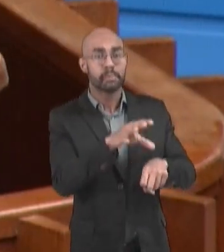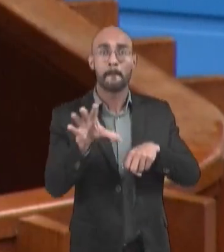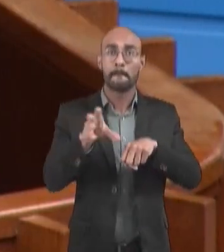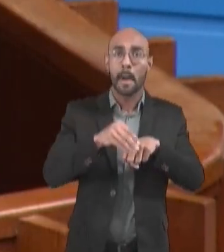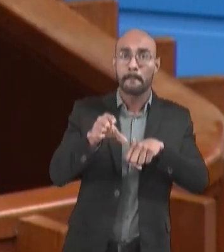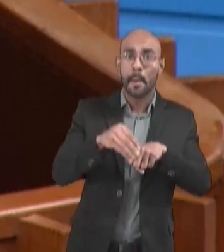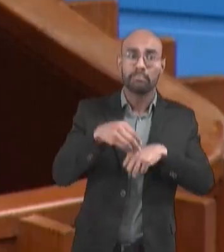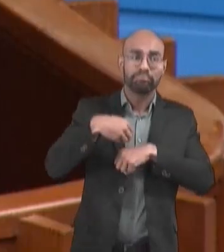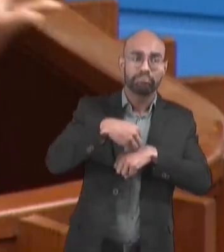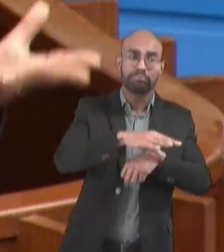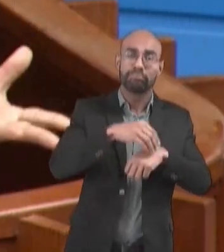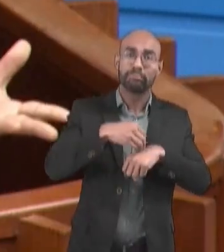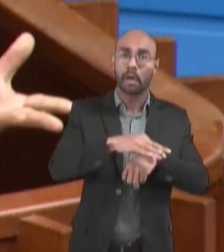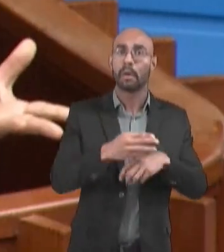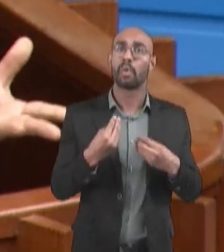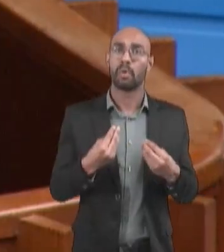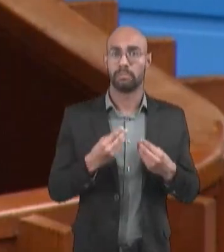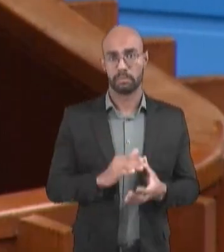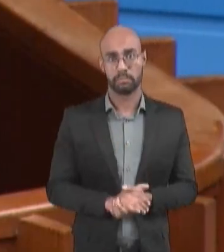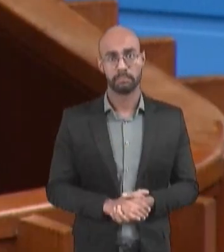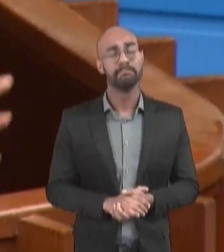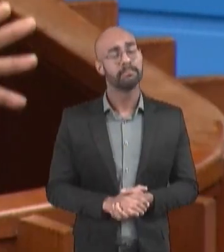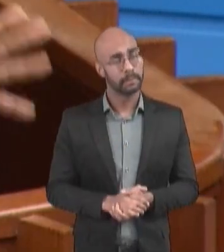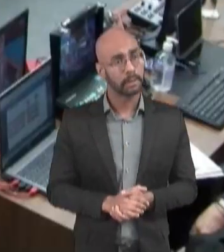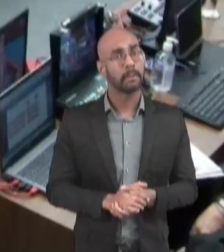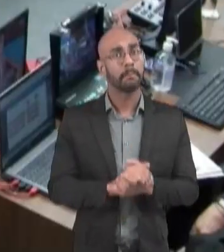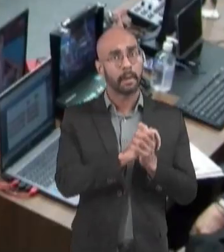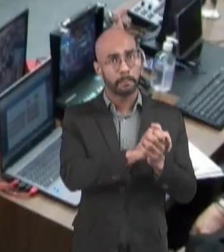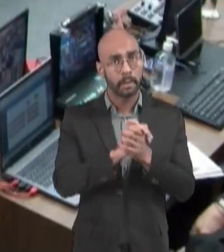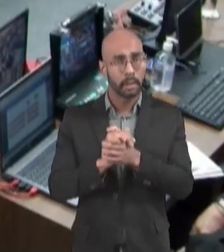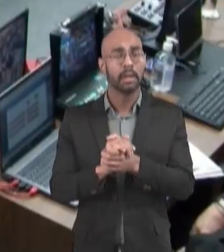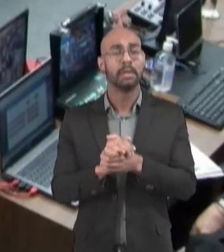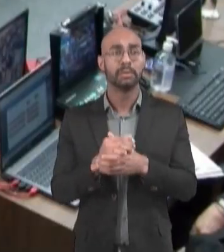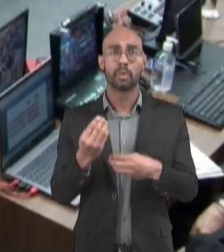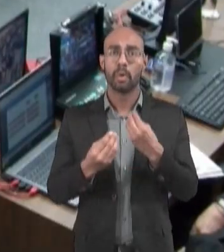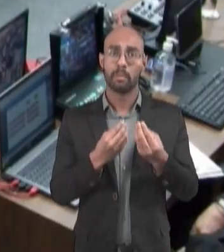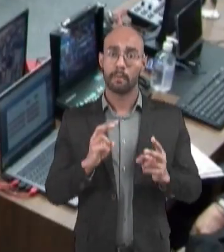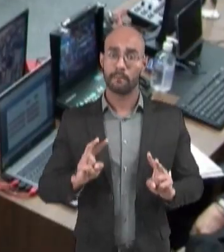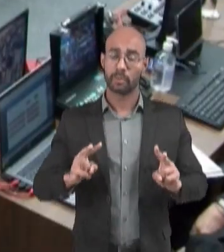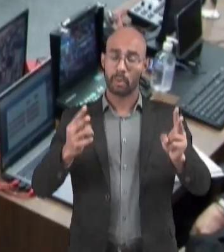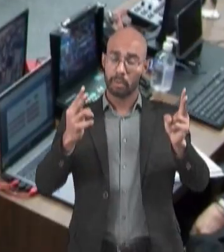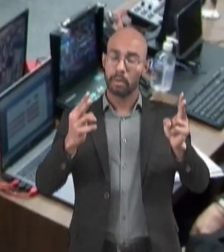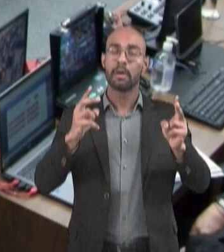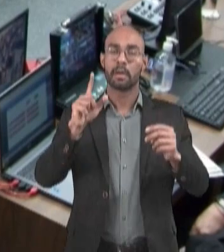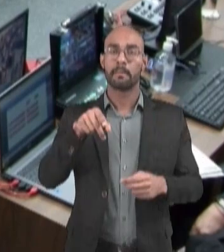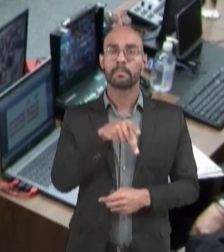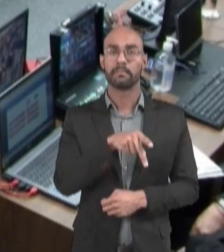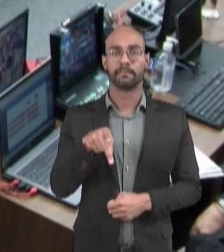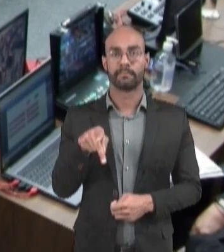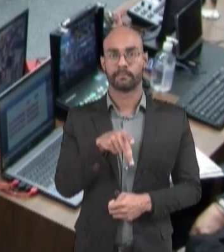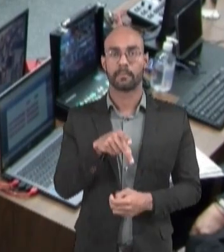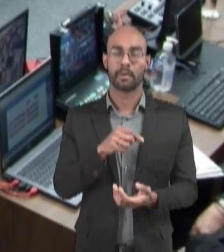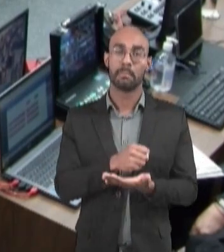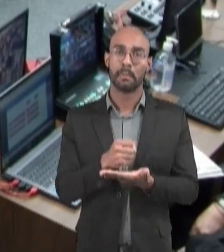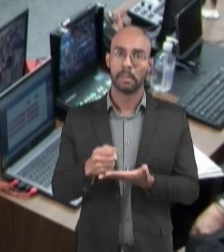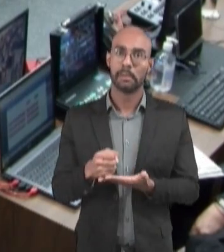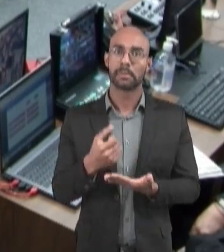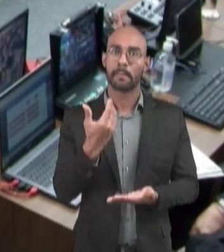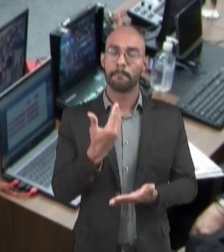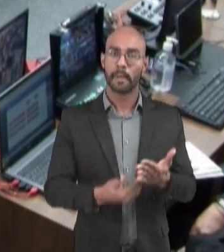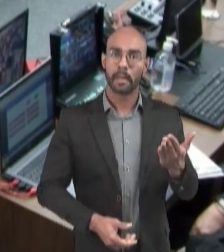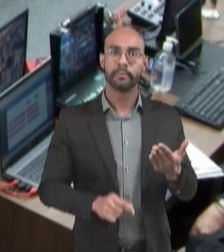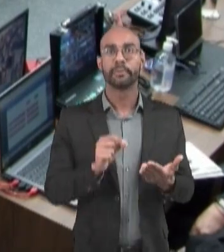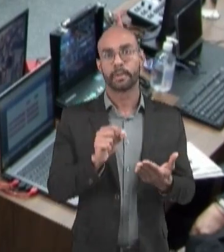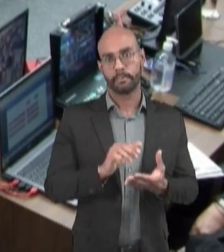cidadãos. É muito desarrumado isso. Então, a gente aqui foi uma vitória dos professores convocados, porque ia ter uma perda de